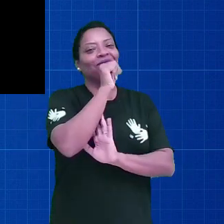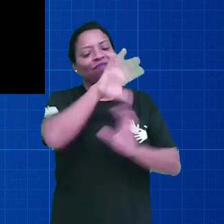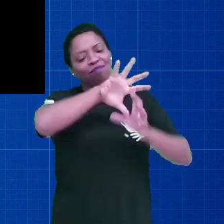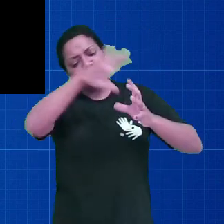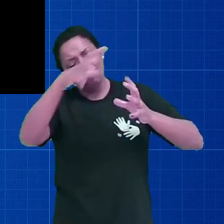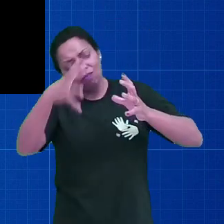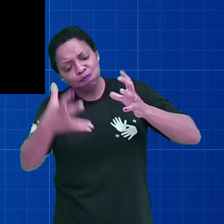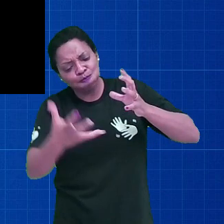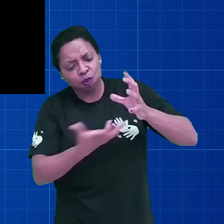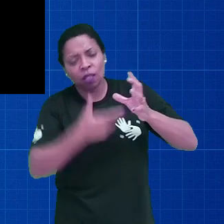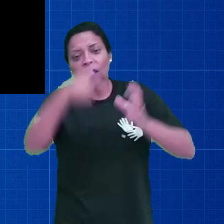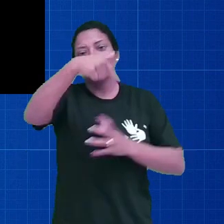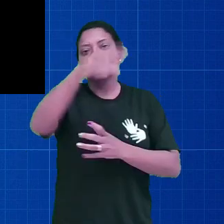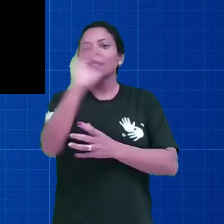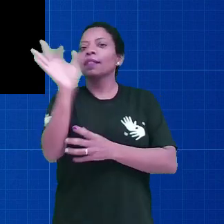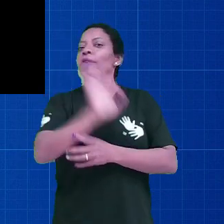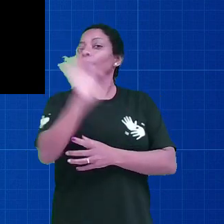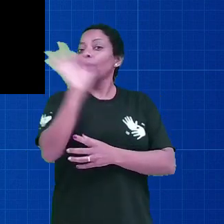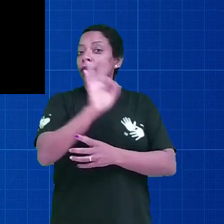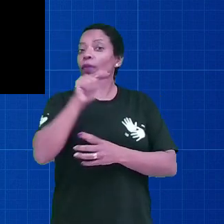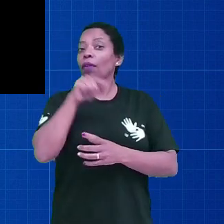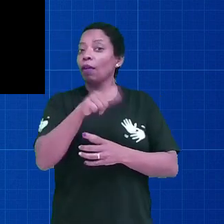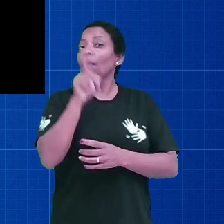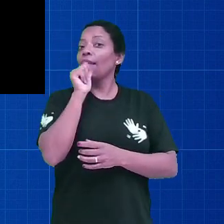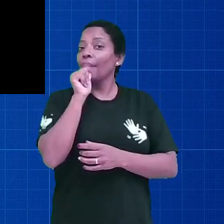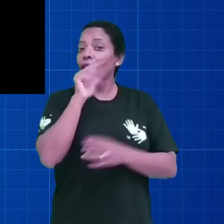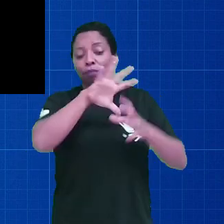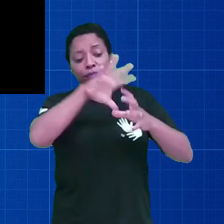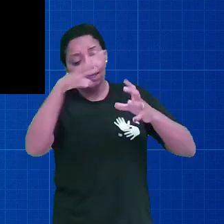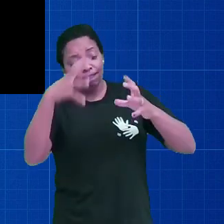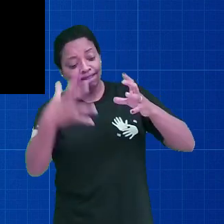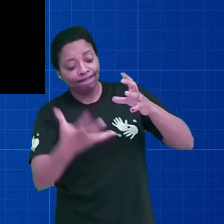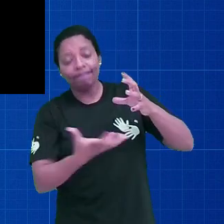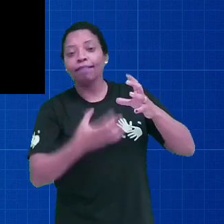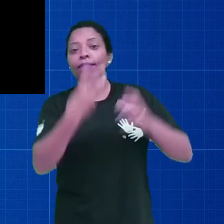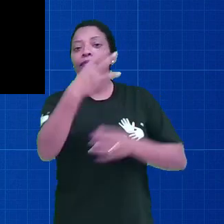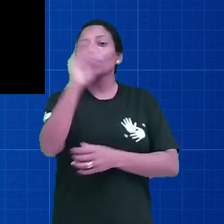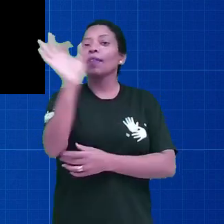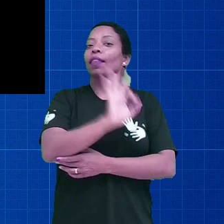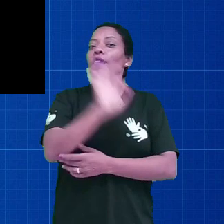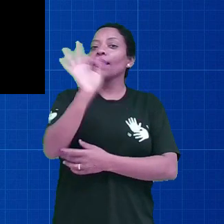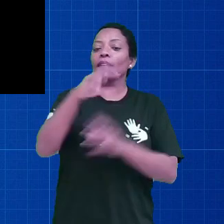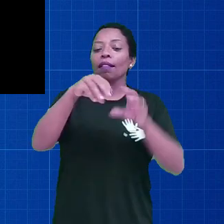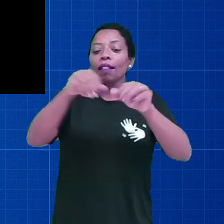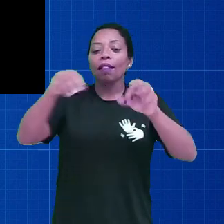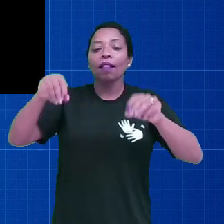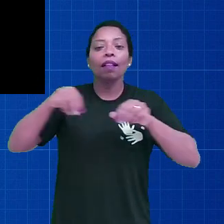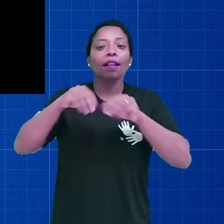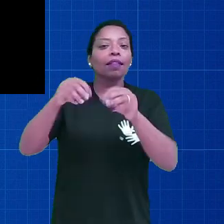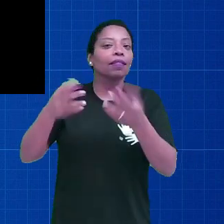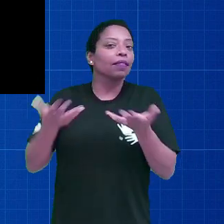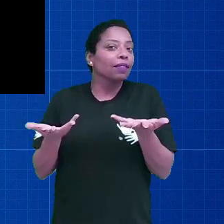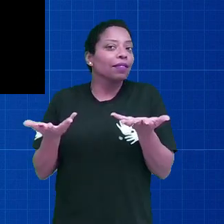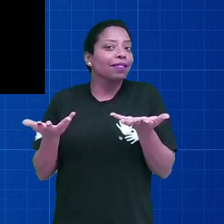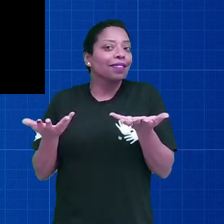aí 70% do planeta água, 30% do planeta terra.